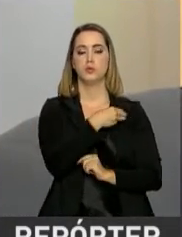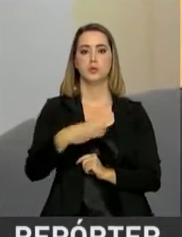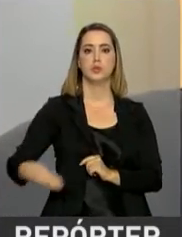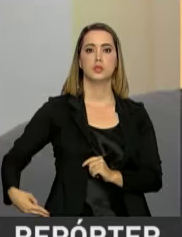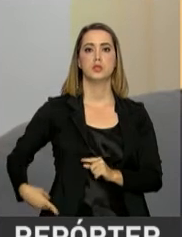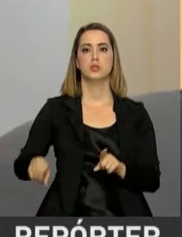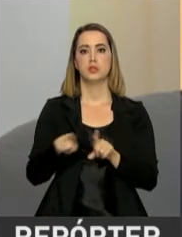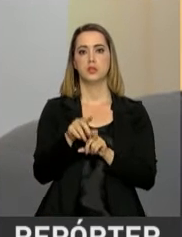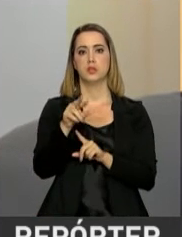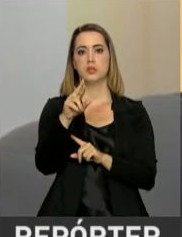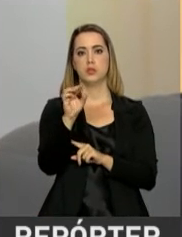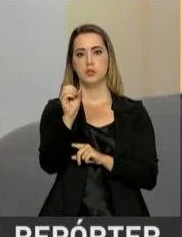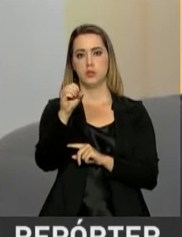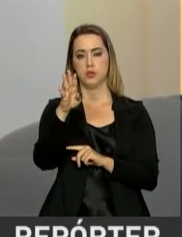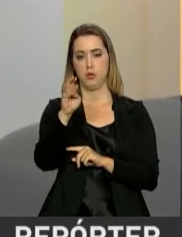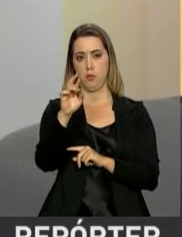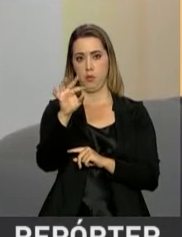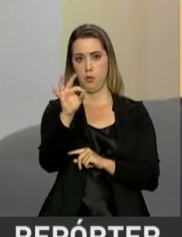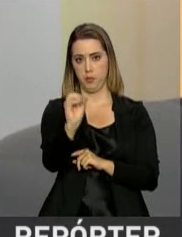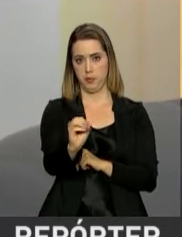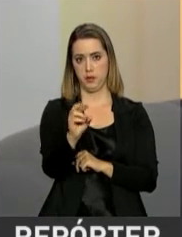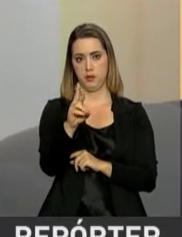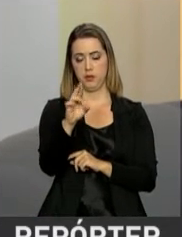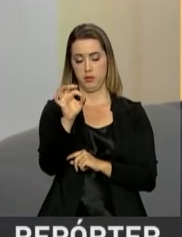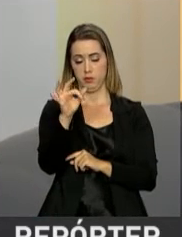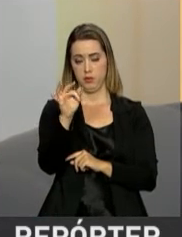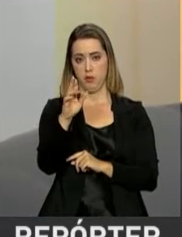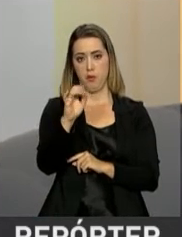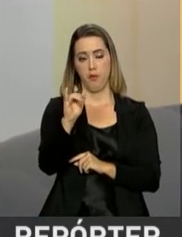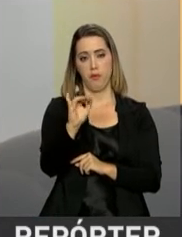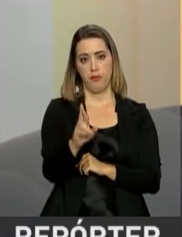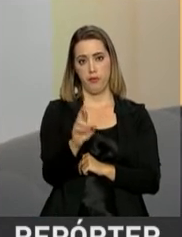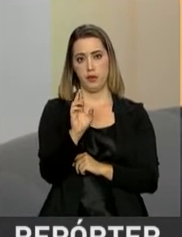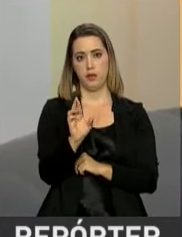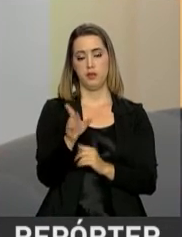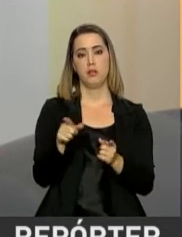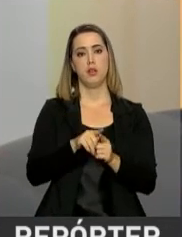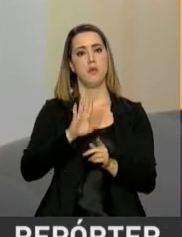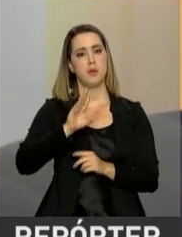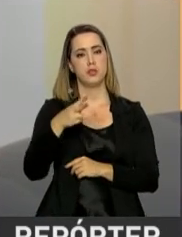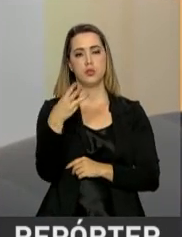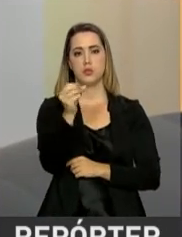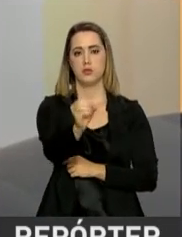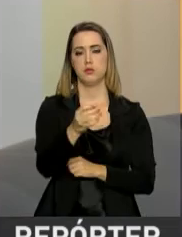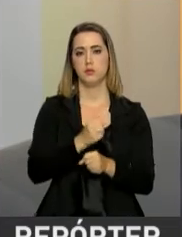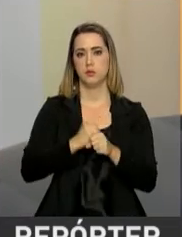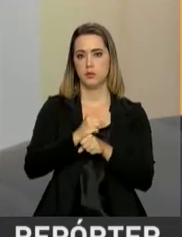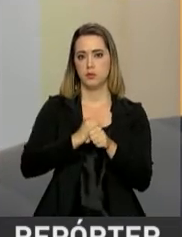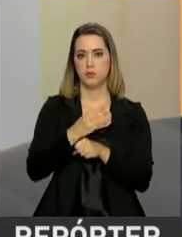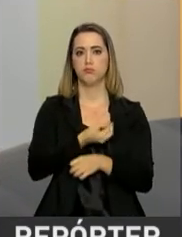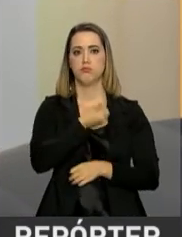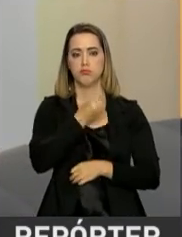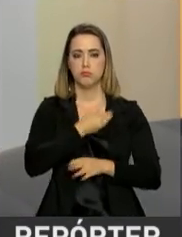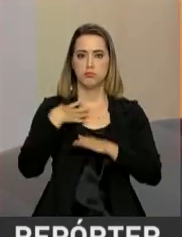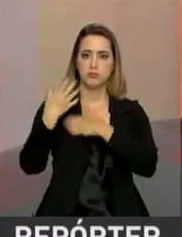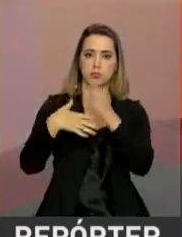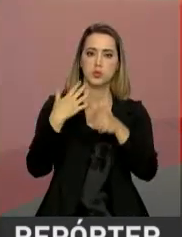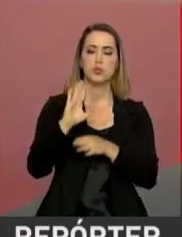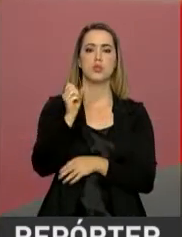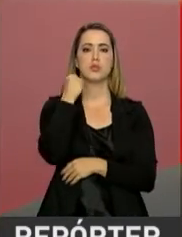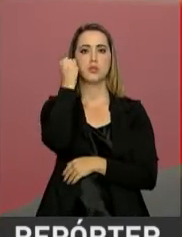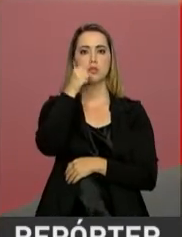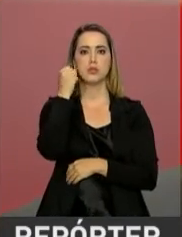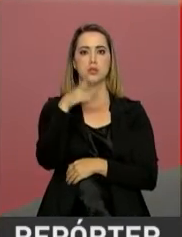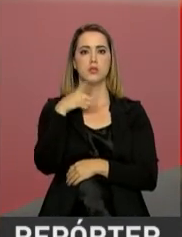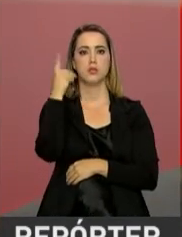presidente nacional do Partido Popular Socialista, o PPS. Com mais de 30 anos de vida pública, ele já foi senador, deputado